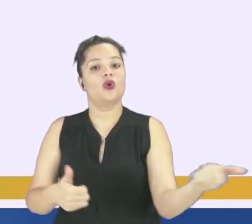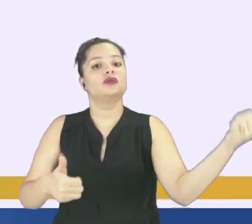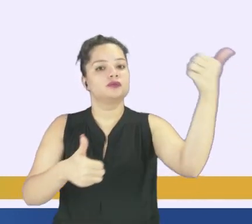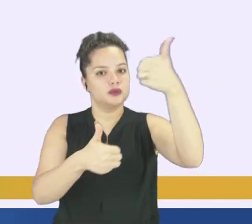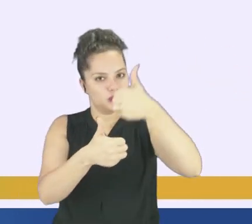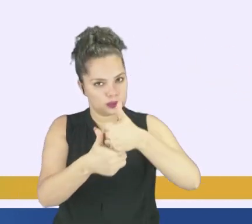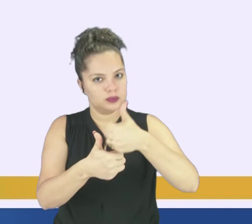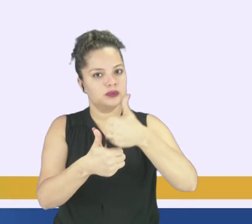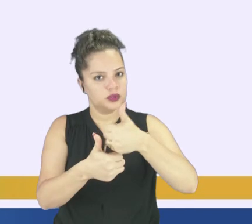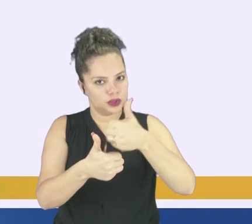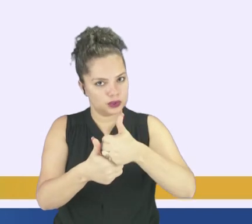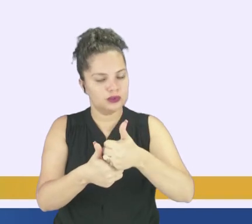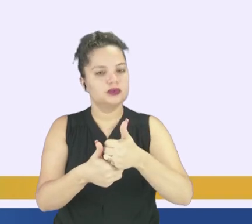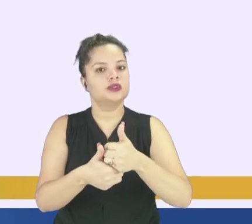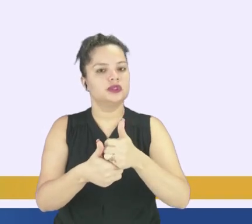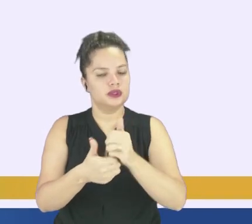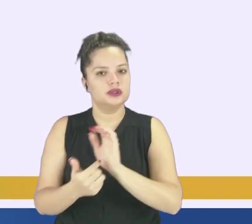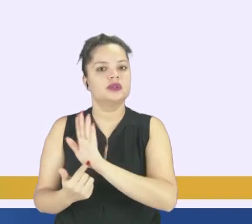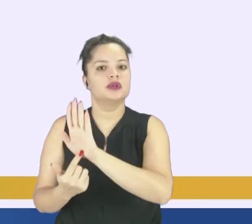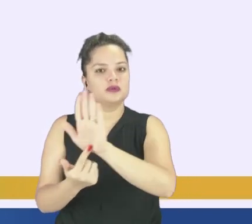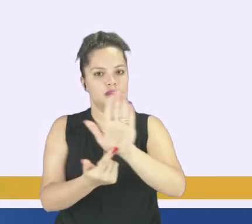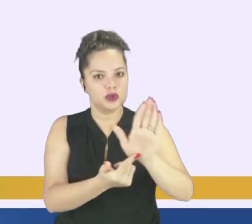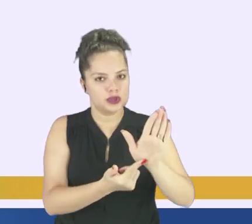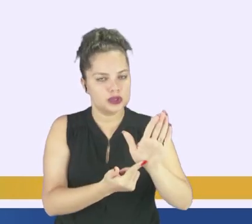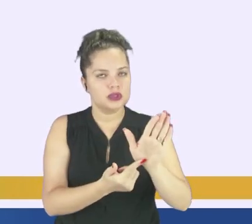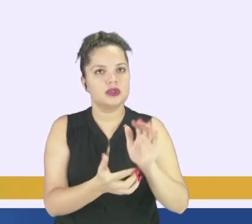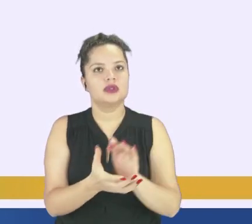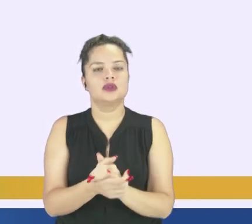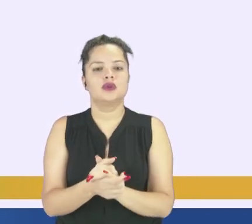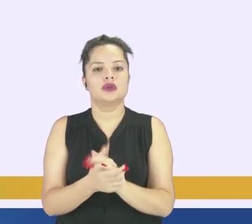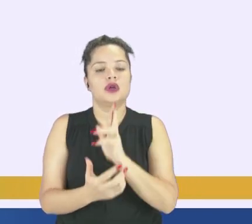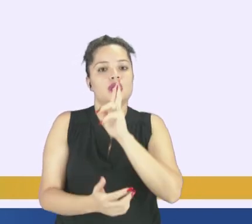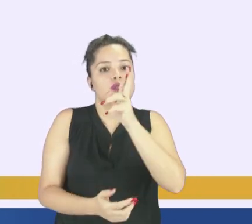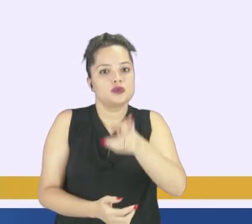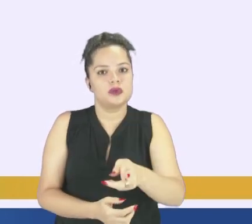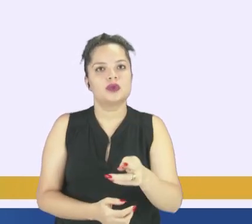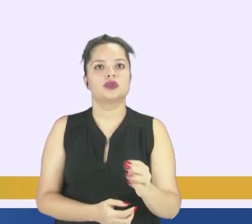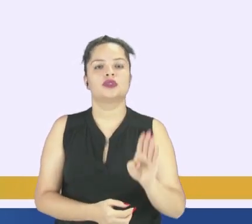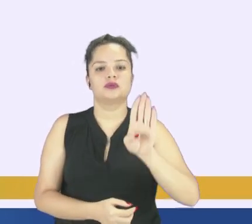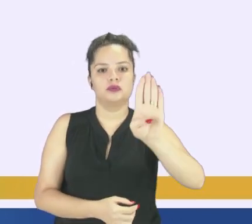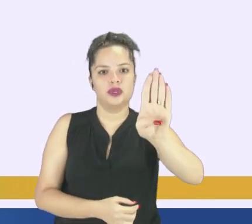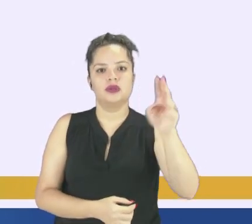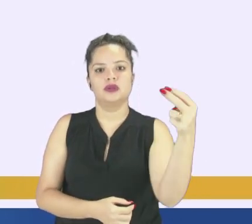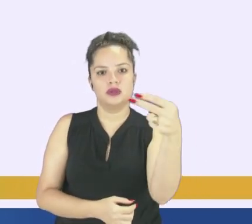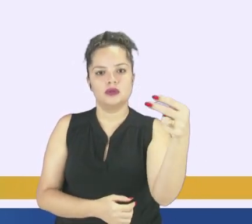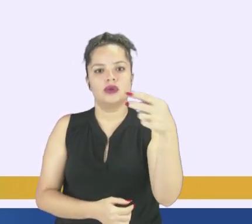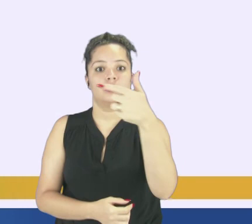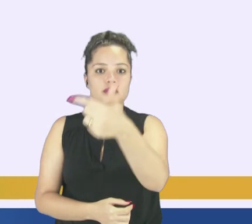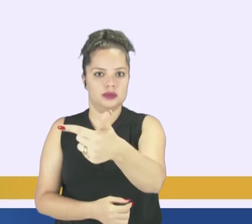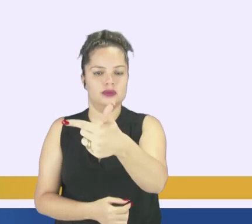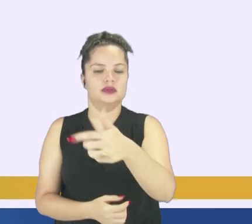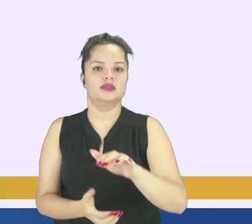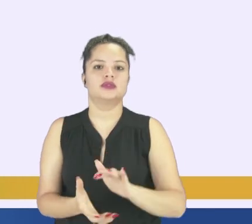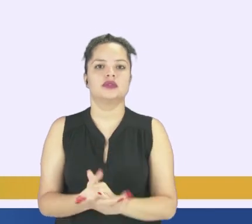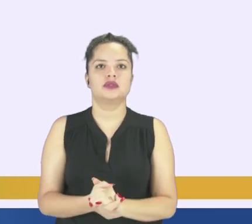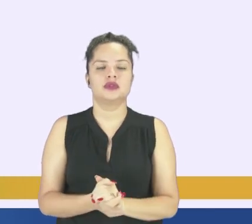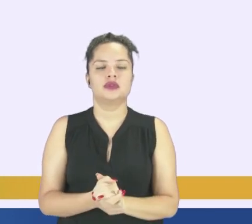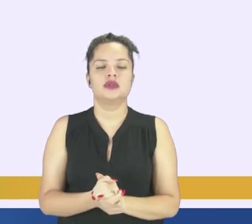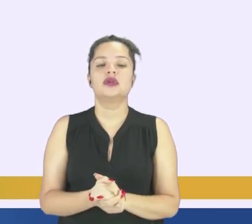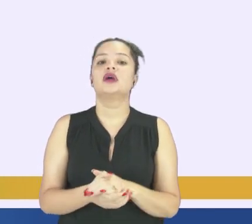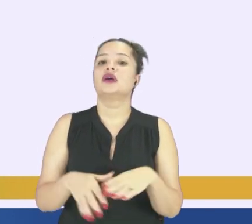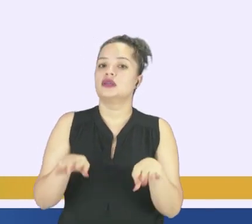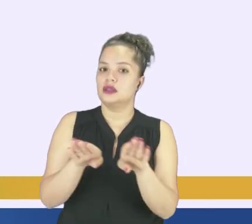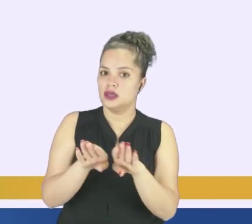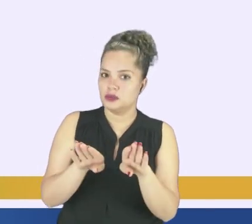cai dentro de uma equação do primeiro grau. Resolvendo o valor de b, nós temos igual a 2. De igual modo, nós